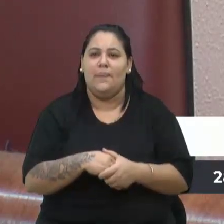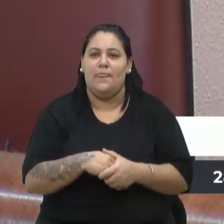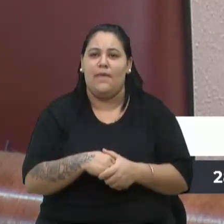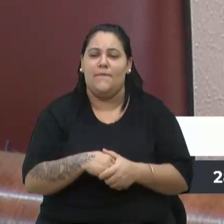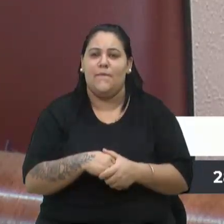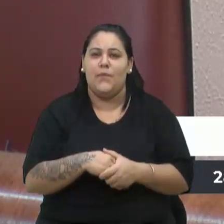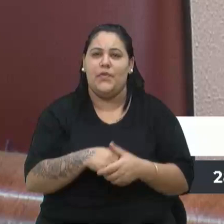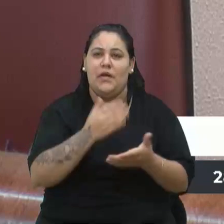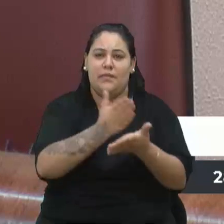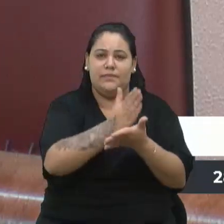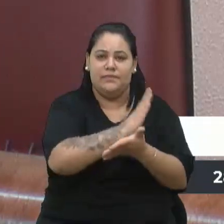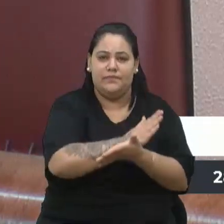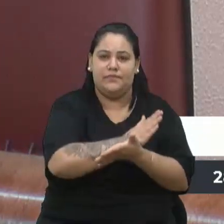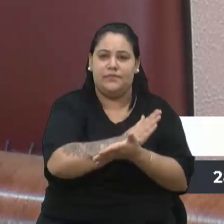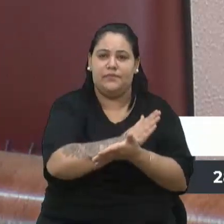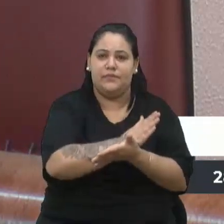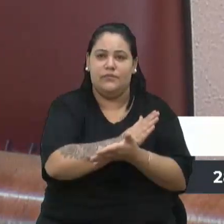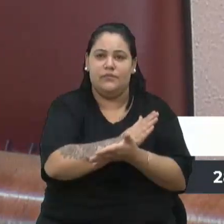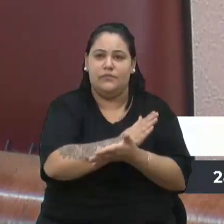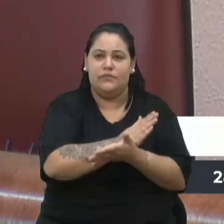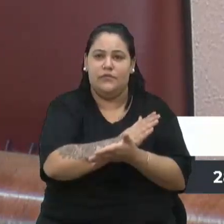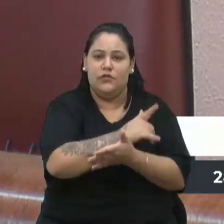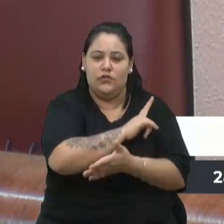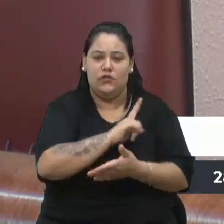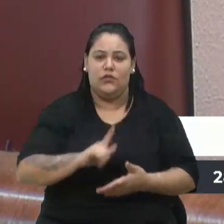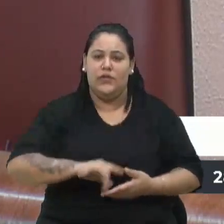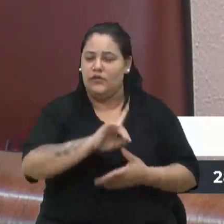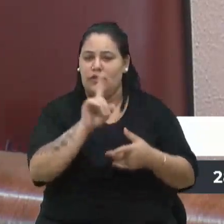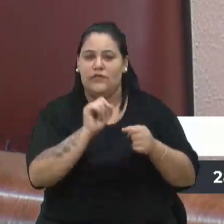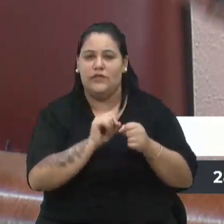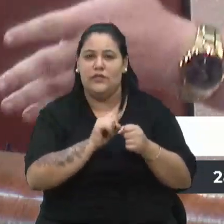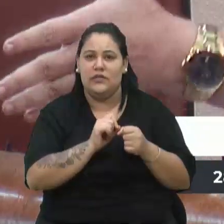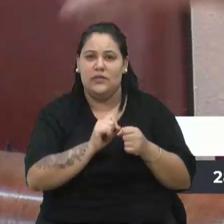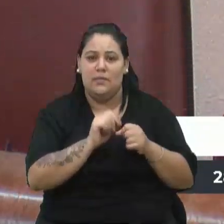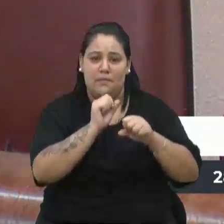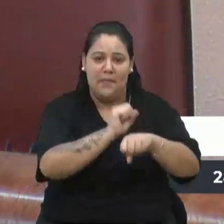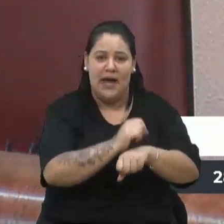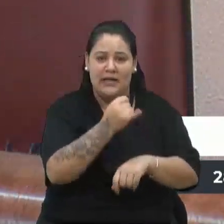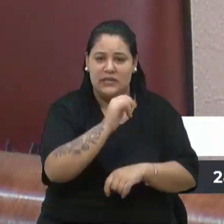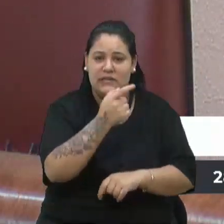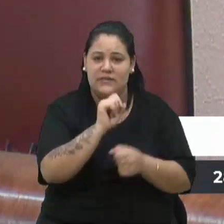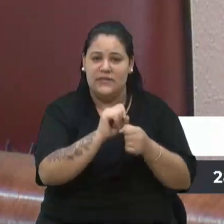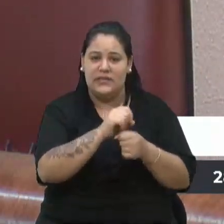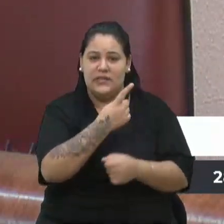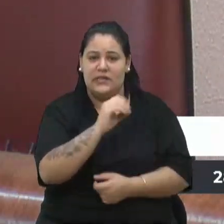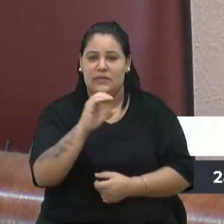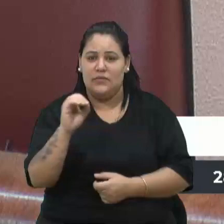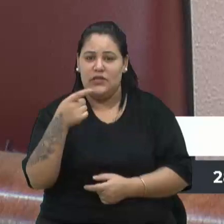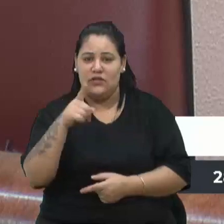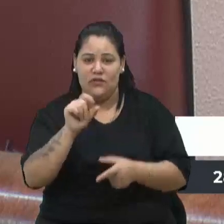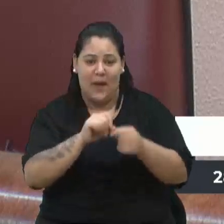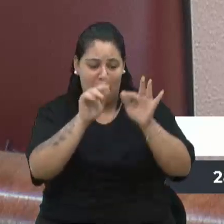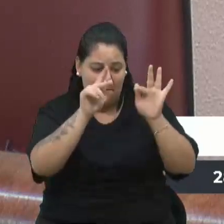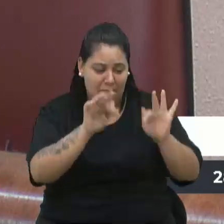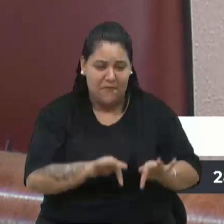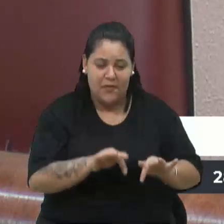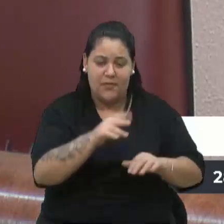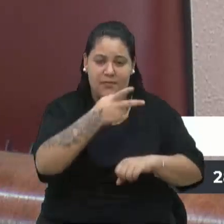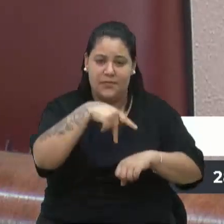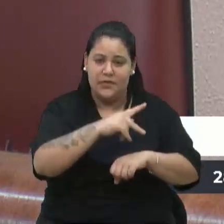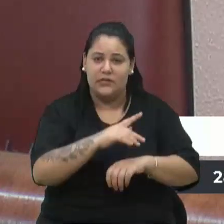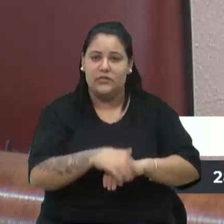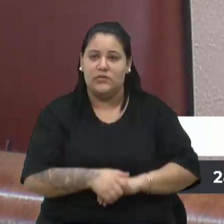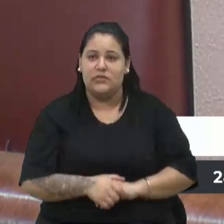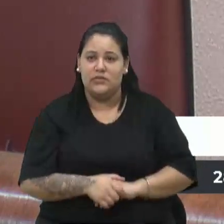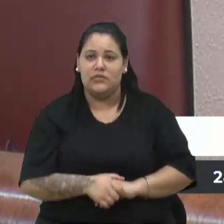que 1/3 do desgoverno foi feito. Parem! Se fazer 100% vai acabar com o país. Foi 1/3 de